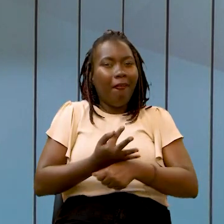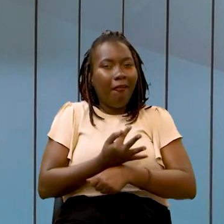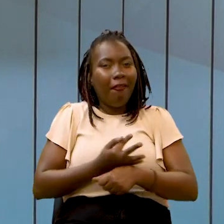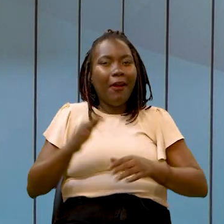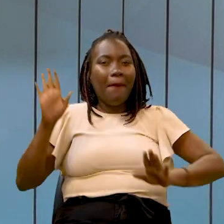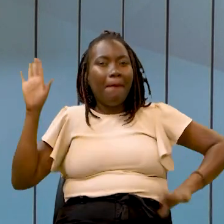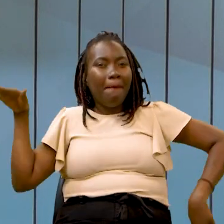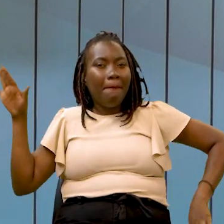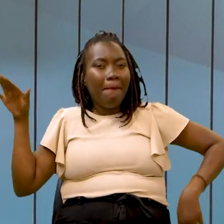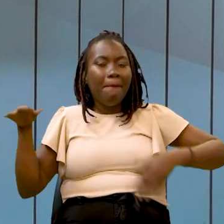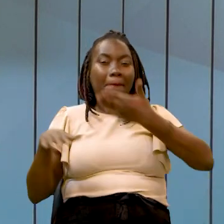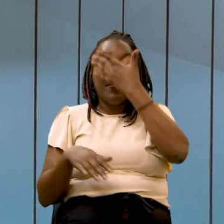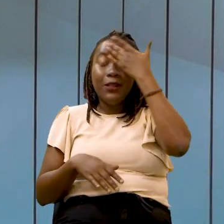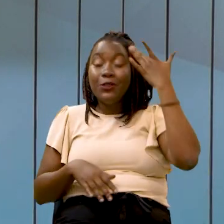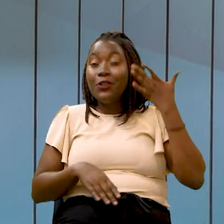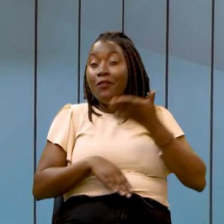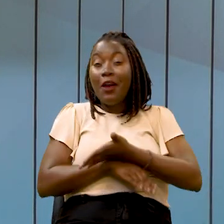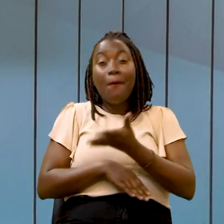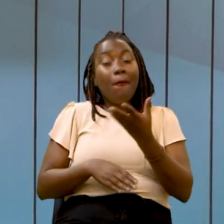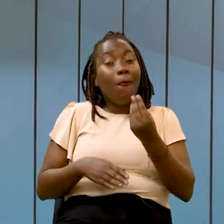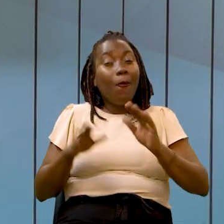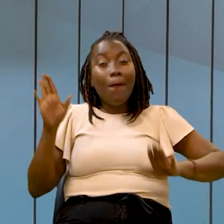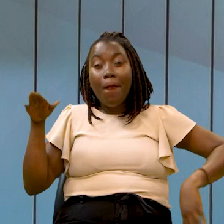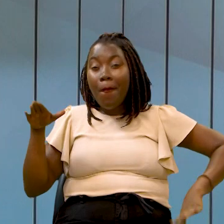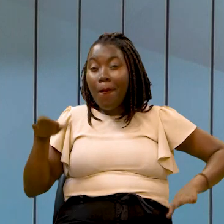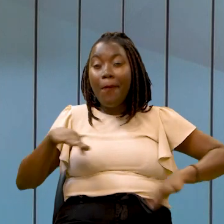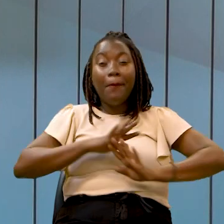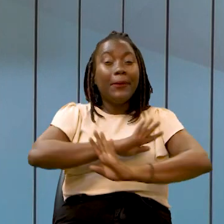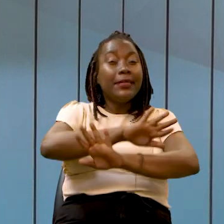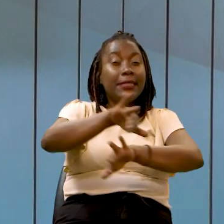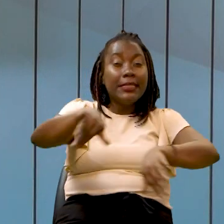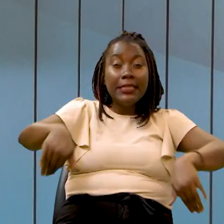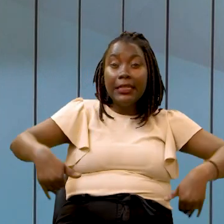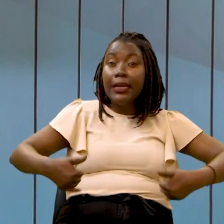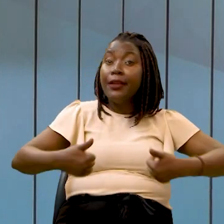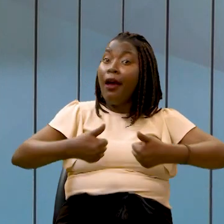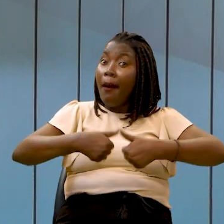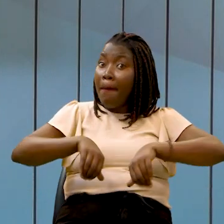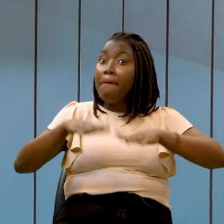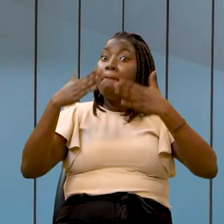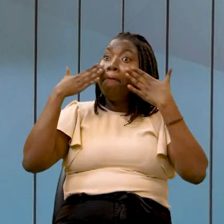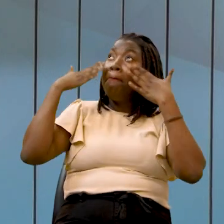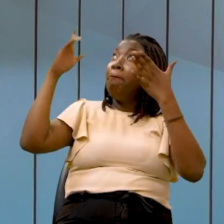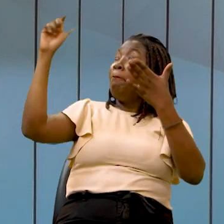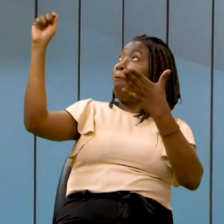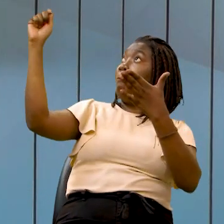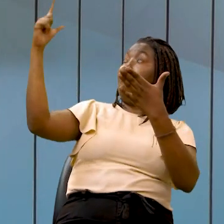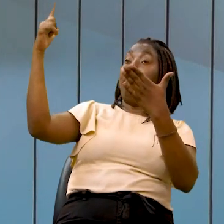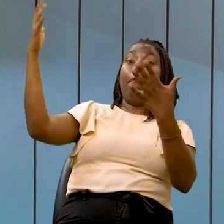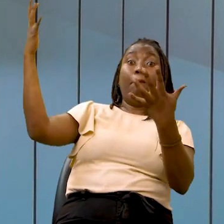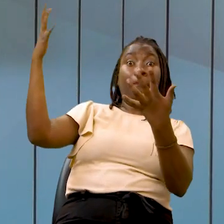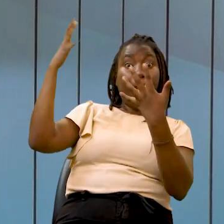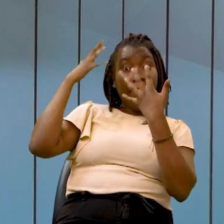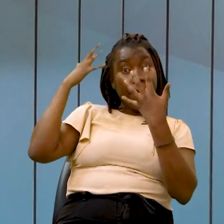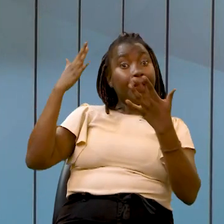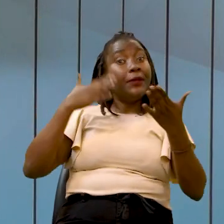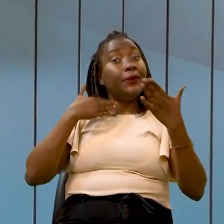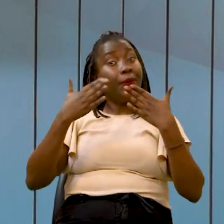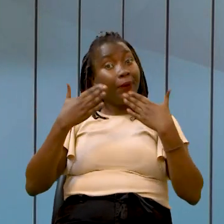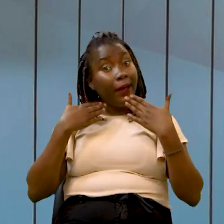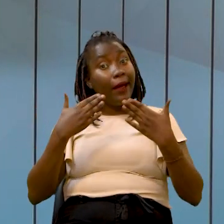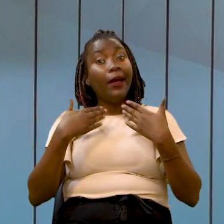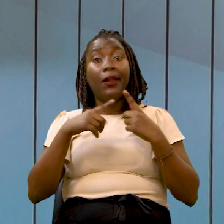férias, praia, as pessoas vão muito à praia, piscina, ficam bem expostas ao sol e o calor tá